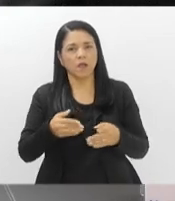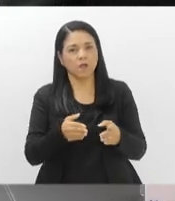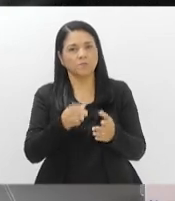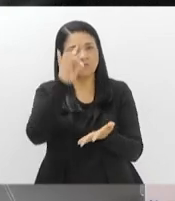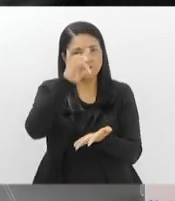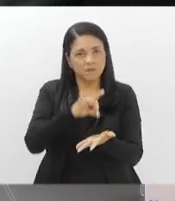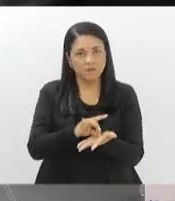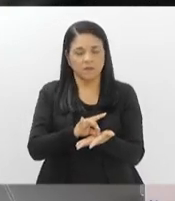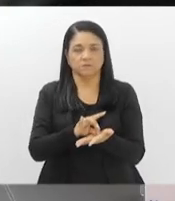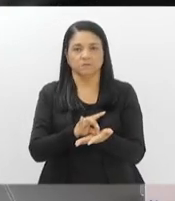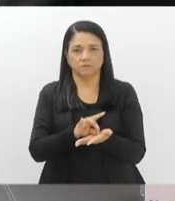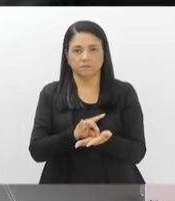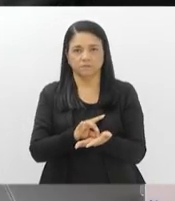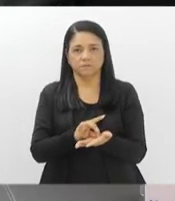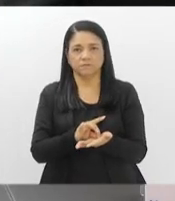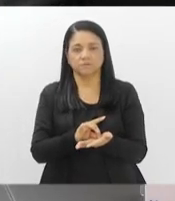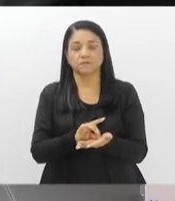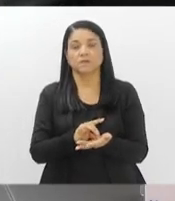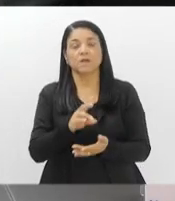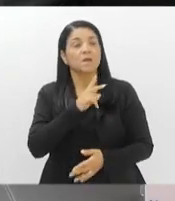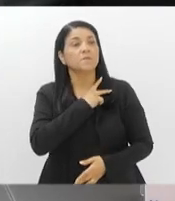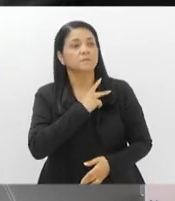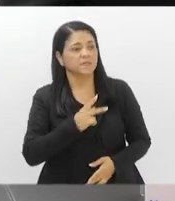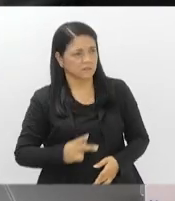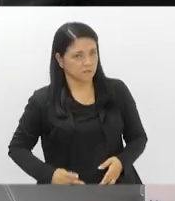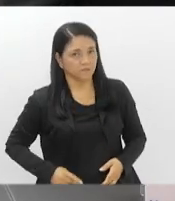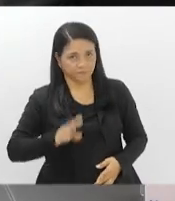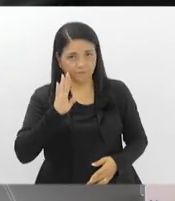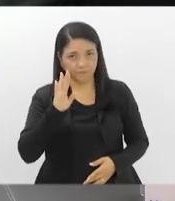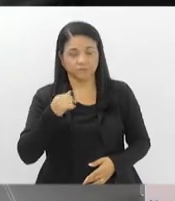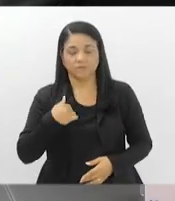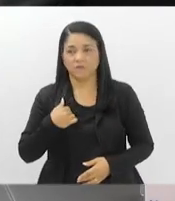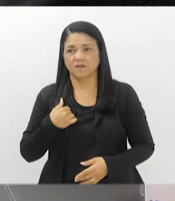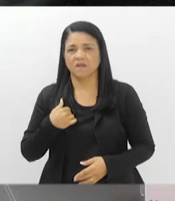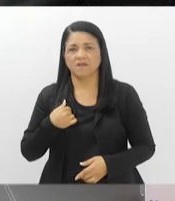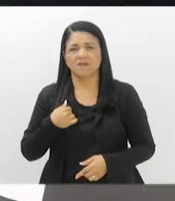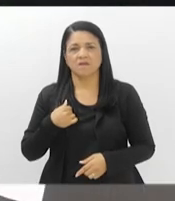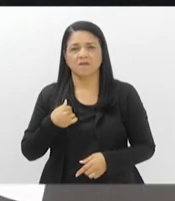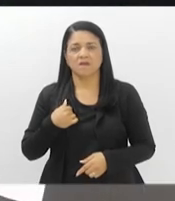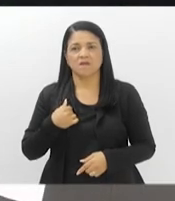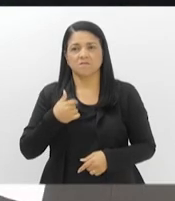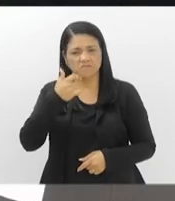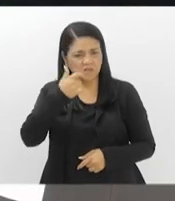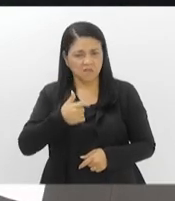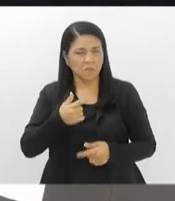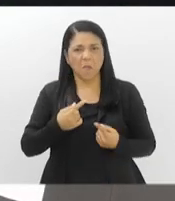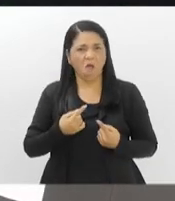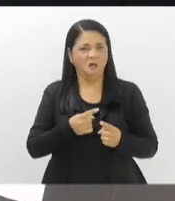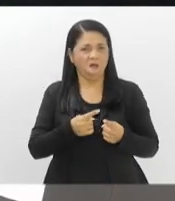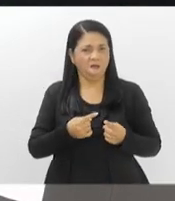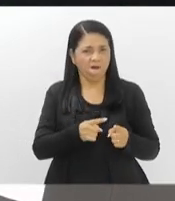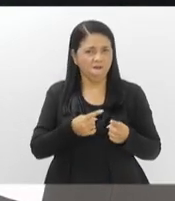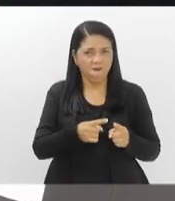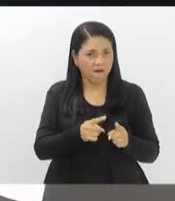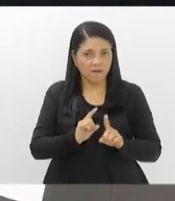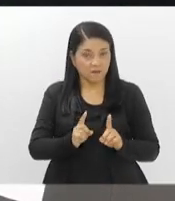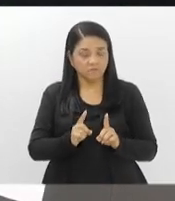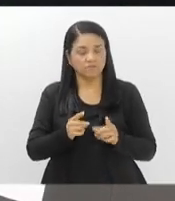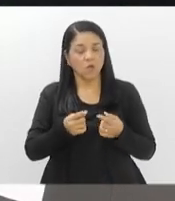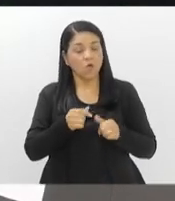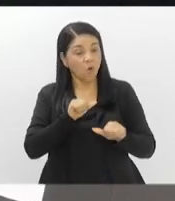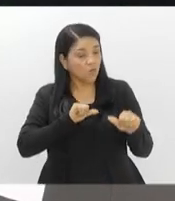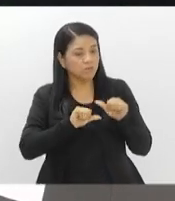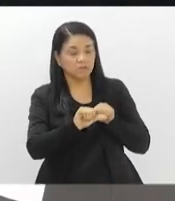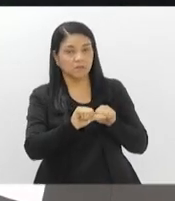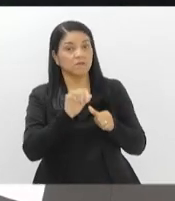verdade aconteça Presidente como você falou Presidente eh você também ninguém tá aqui para implicar ver pel achar pelou muito pelo contrário tá aqui para